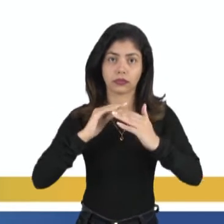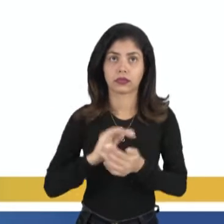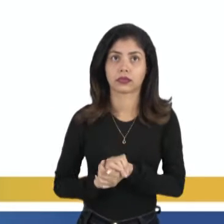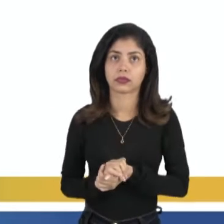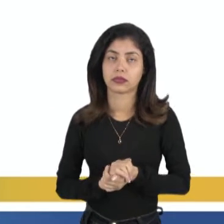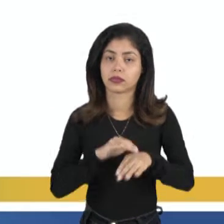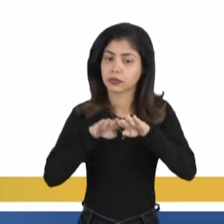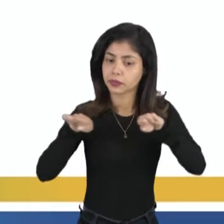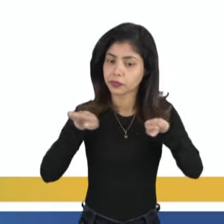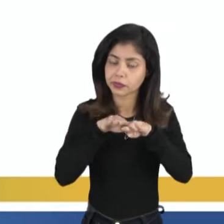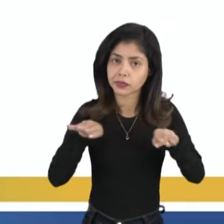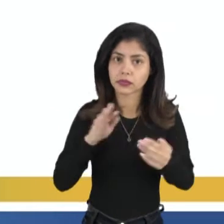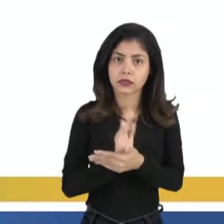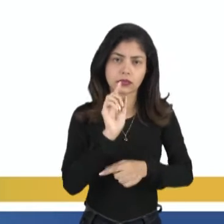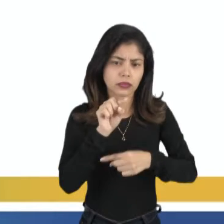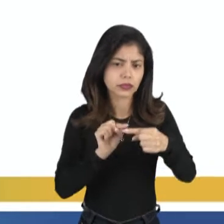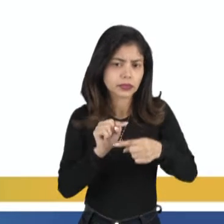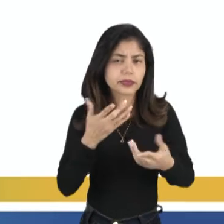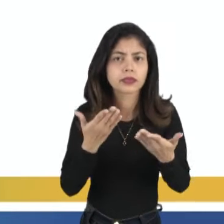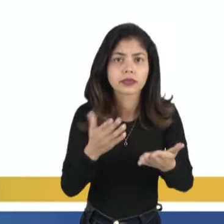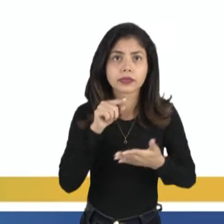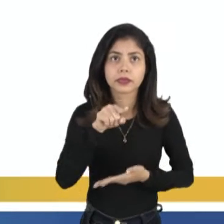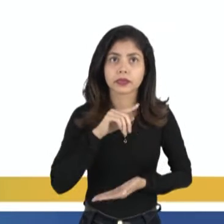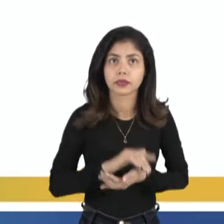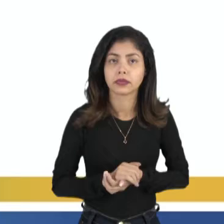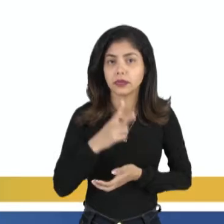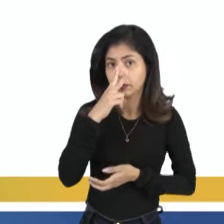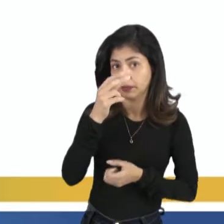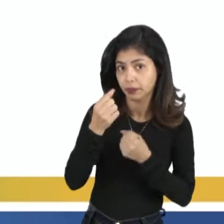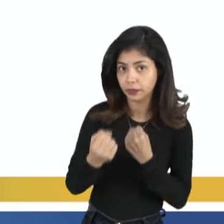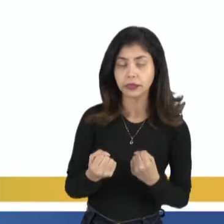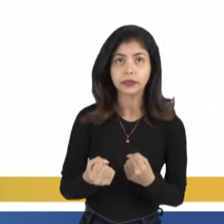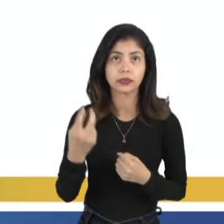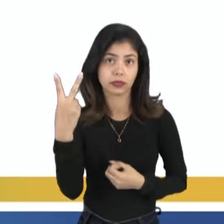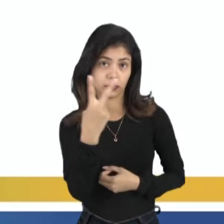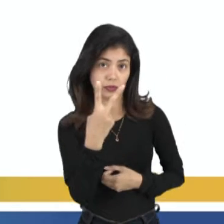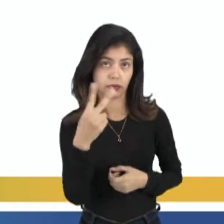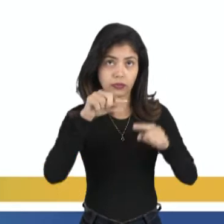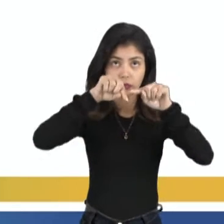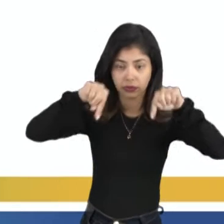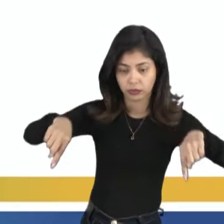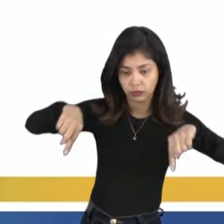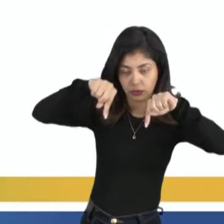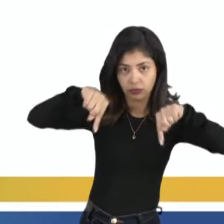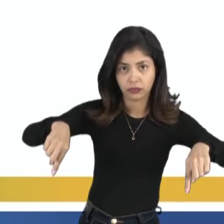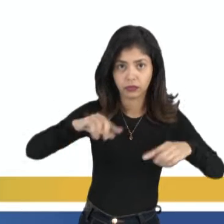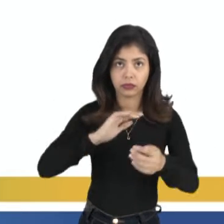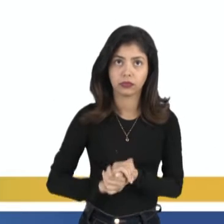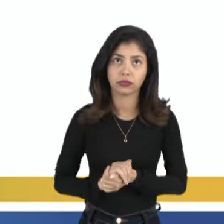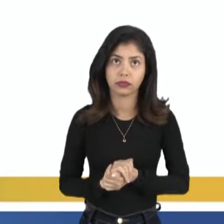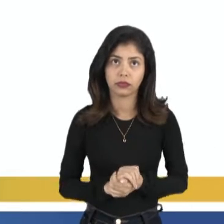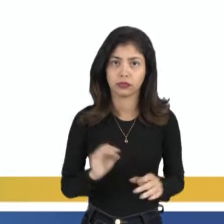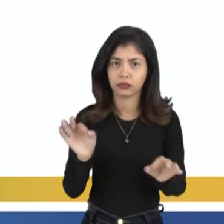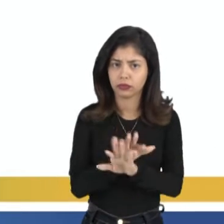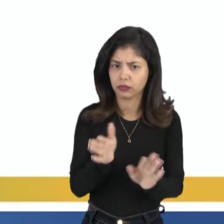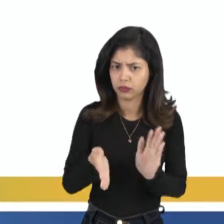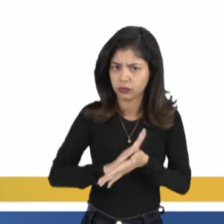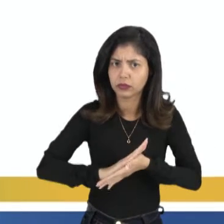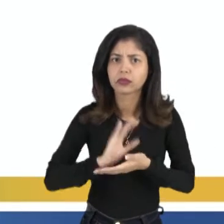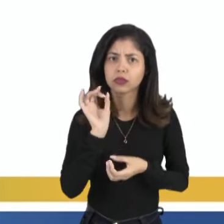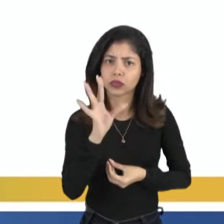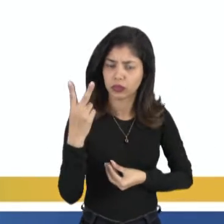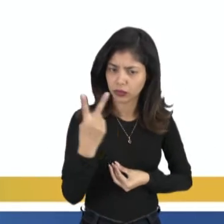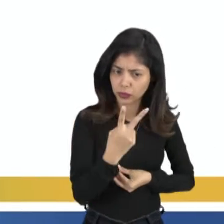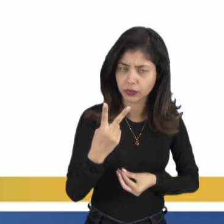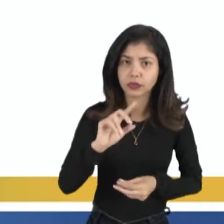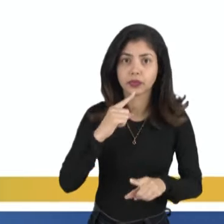superfície. Então, nós dividimos aí a força-peso em duas setinhas. Eu poderia apagar a setinha principal e manter só